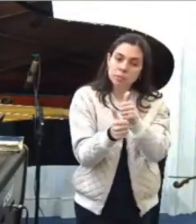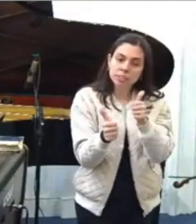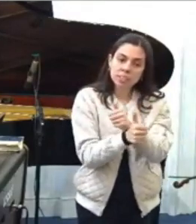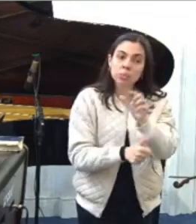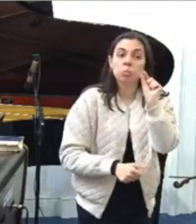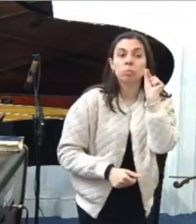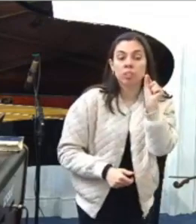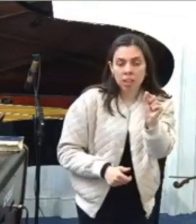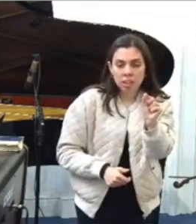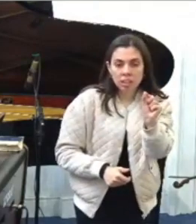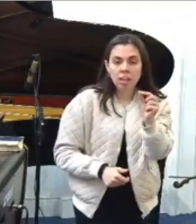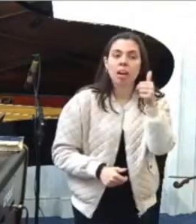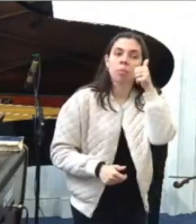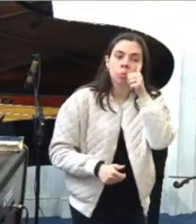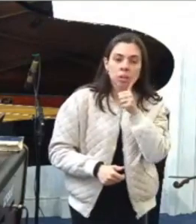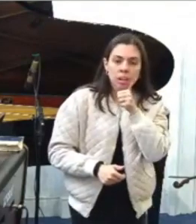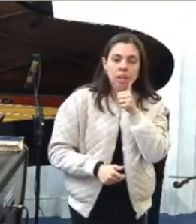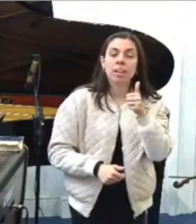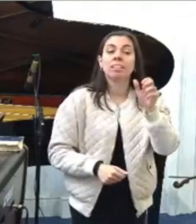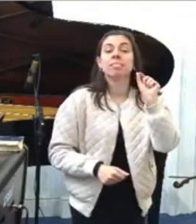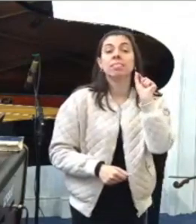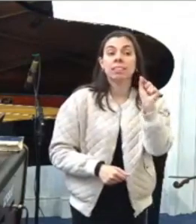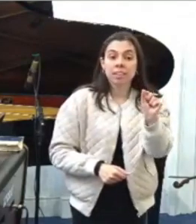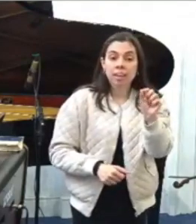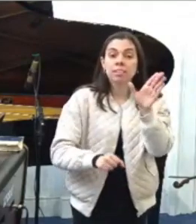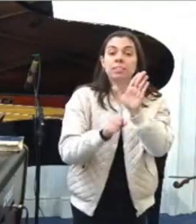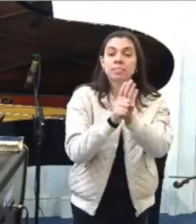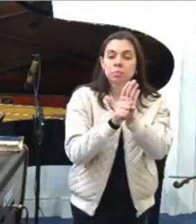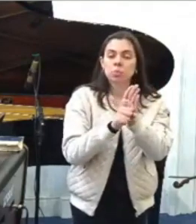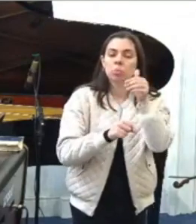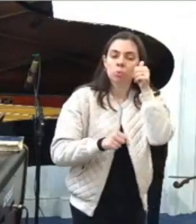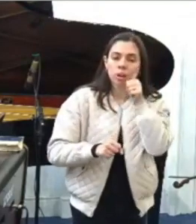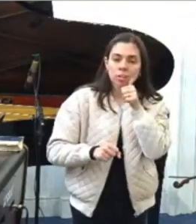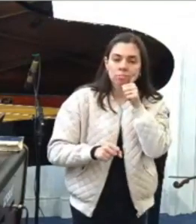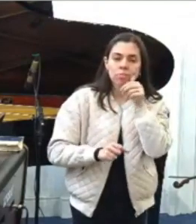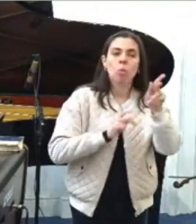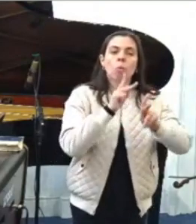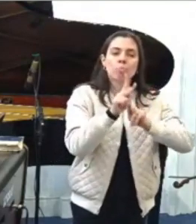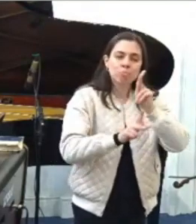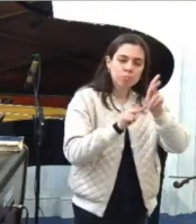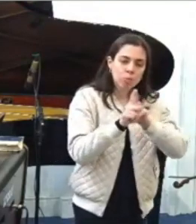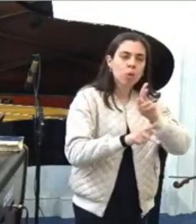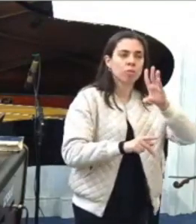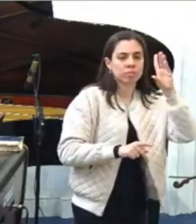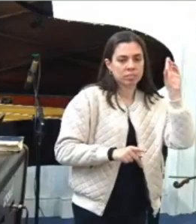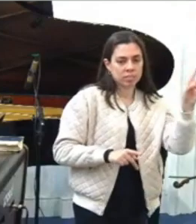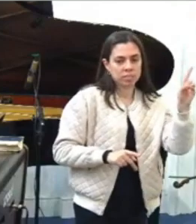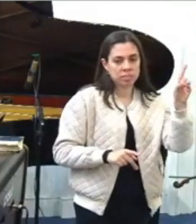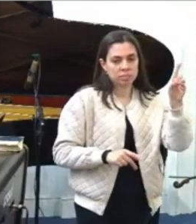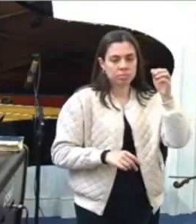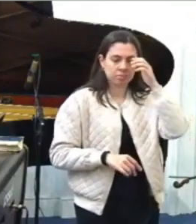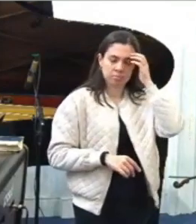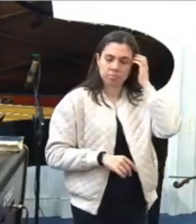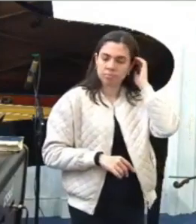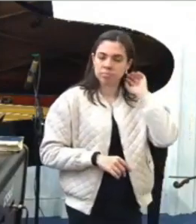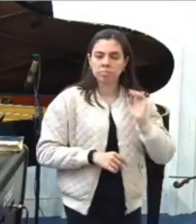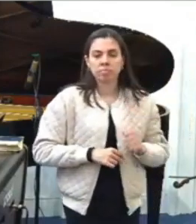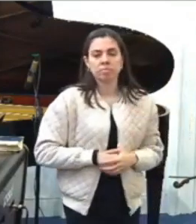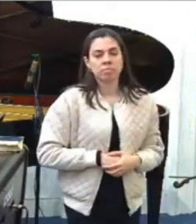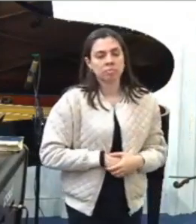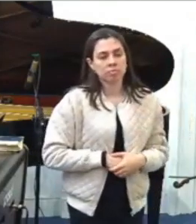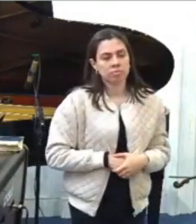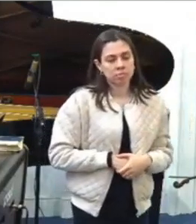nasceu, foi assunto aos céus, mas o povo de Deus ainda está nessa terra. Só que veja a singularidade da descrição que nós temos